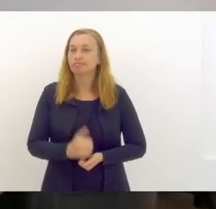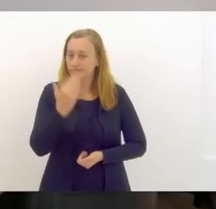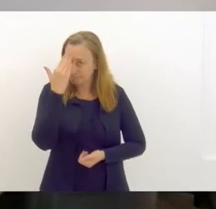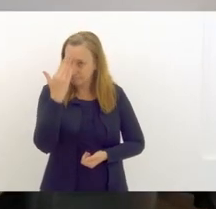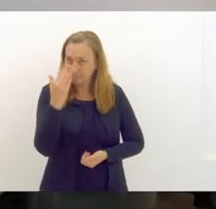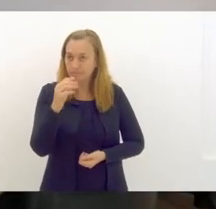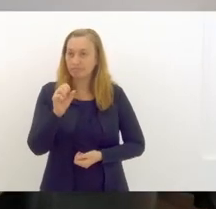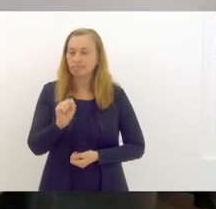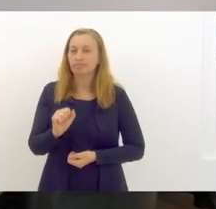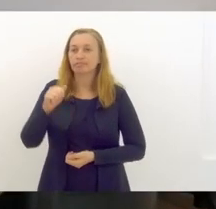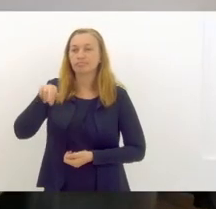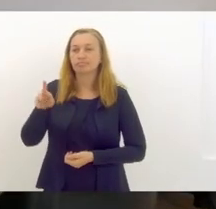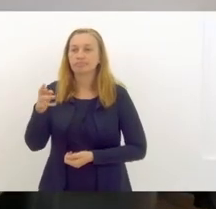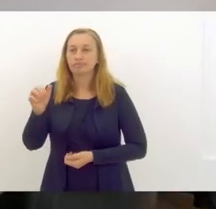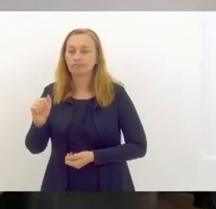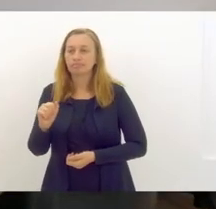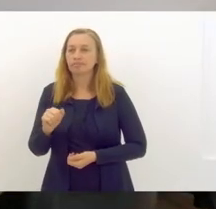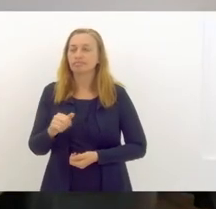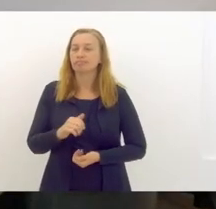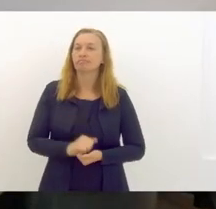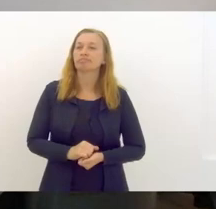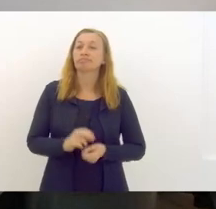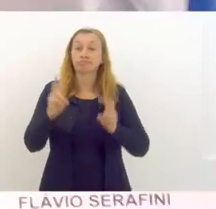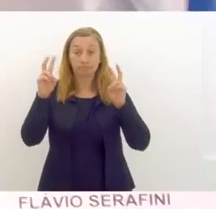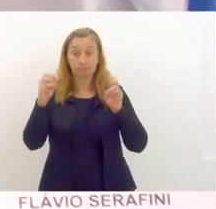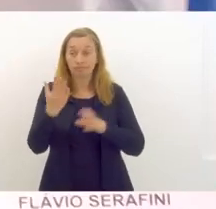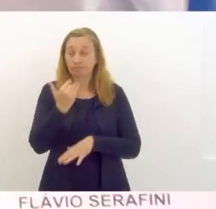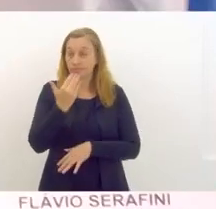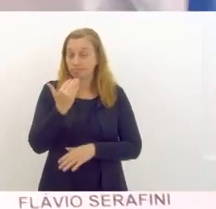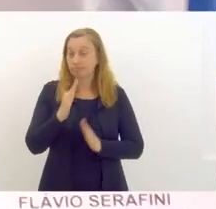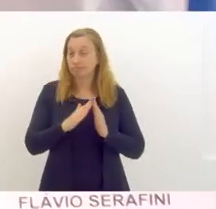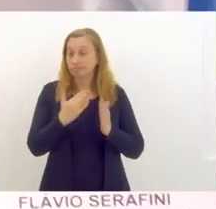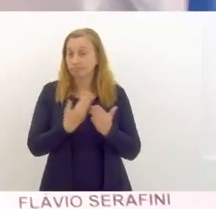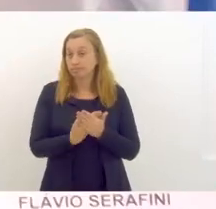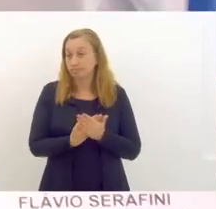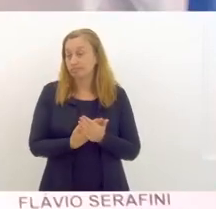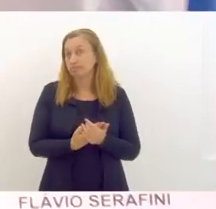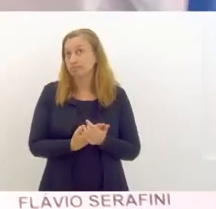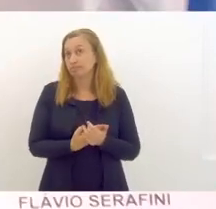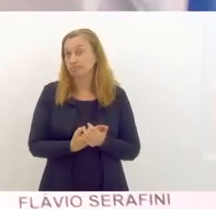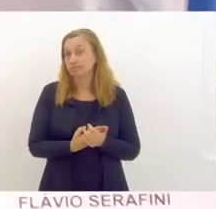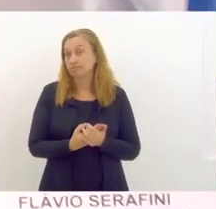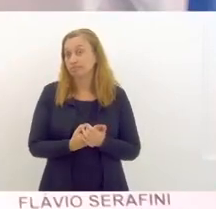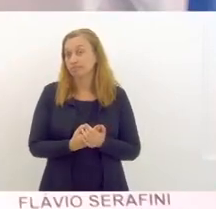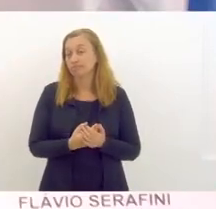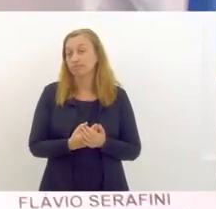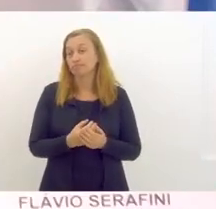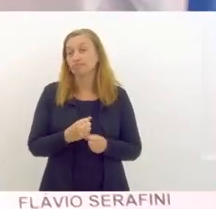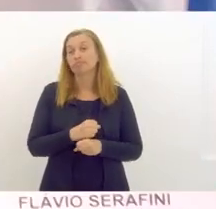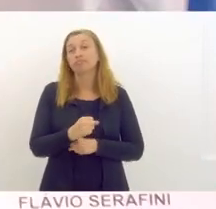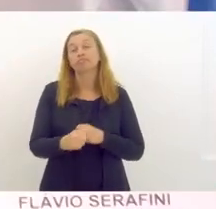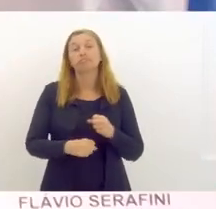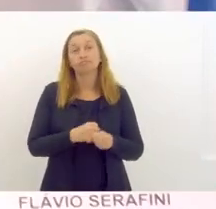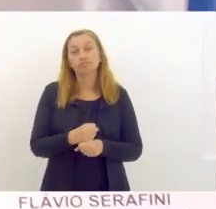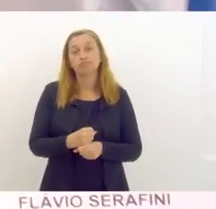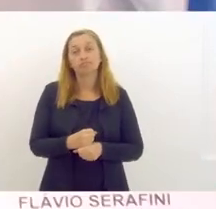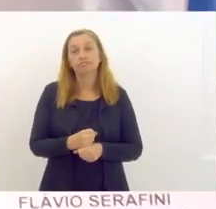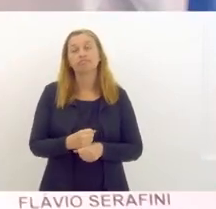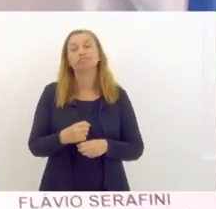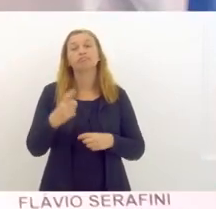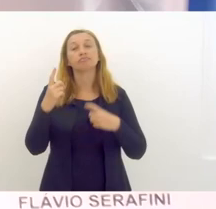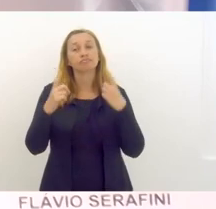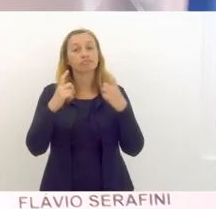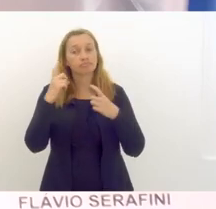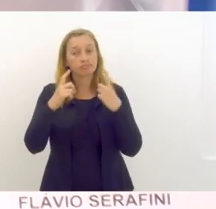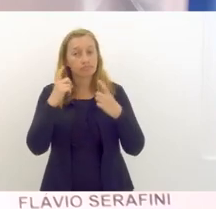obrigado, Sandra. Sem dúvida nenhuma, a questão da alimentação escolar é uma questão que o ano inteiro nos preocupou